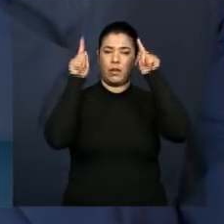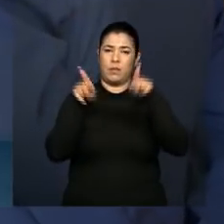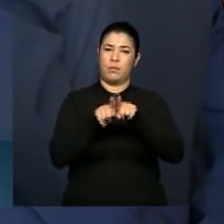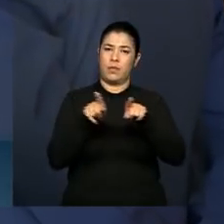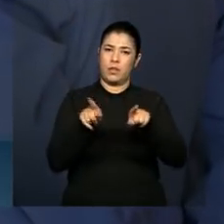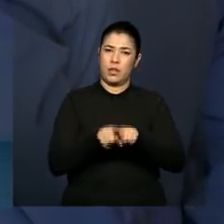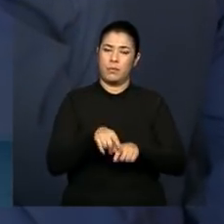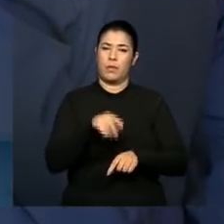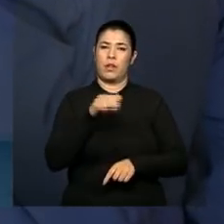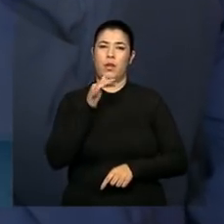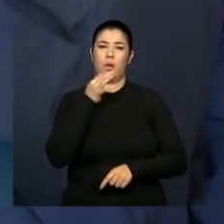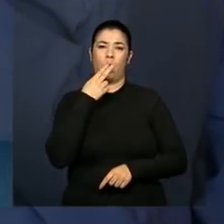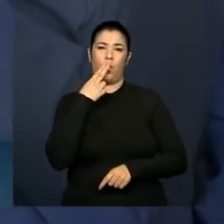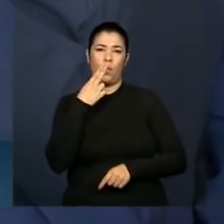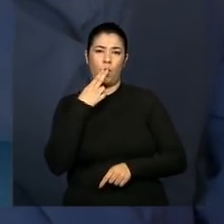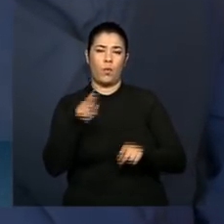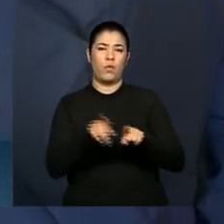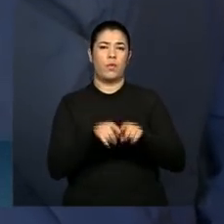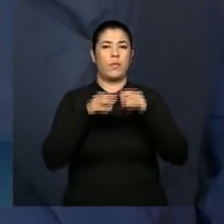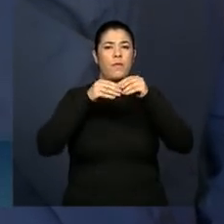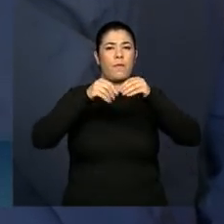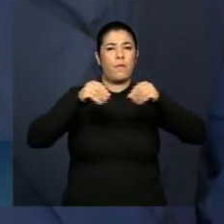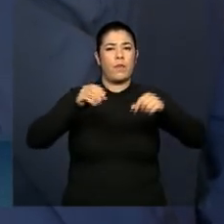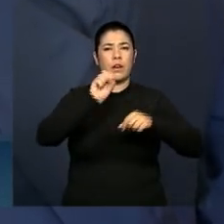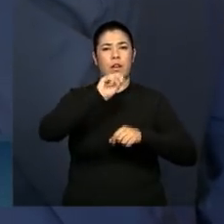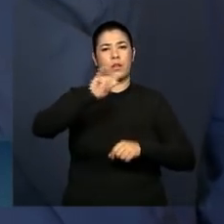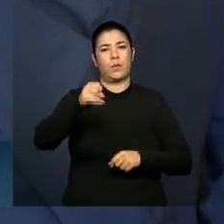minérios e farelo de soja.